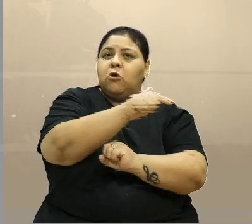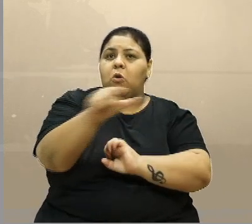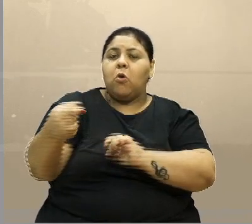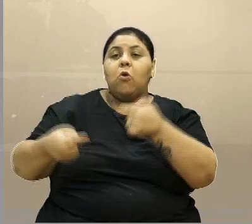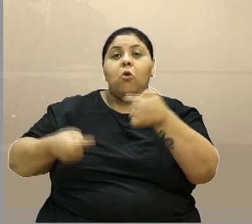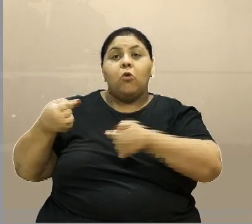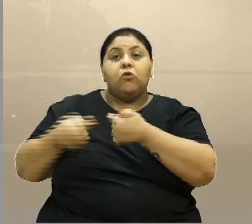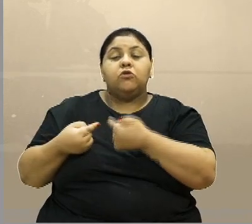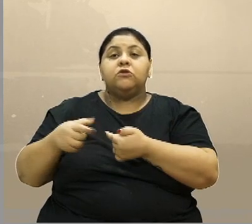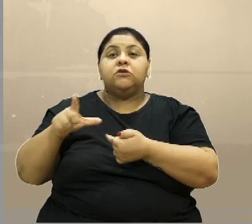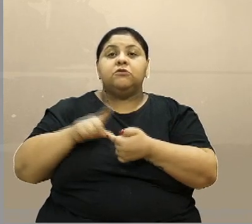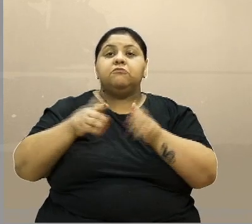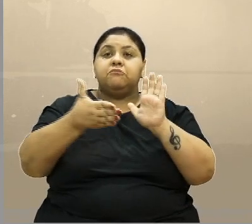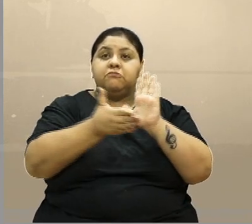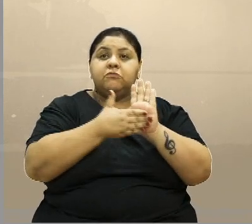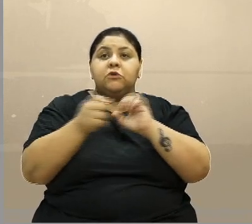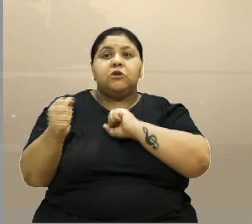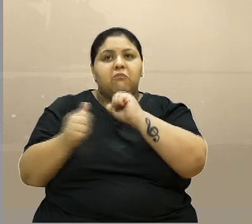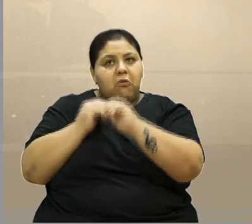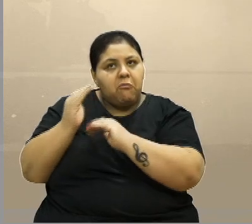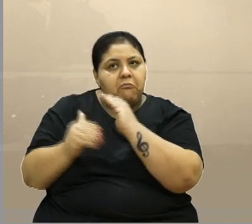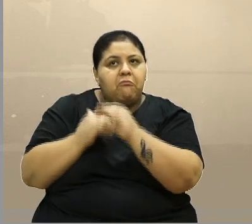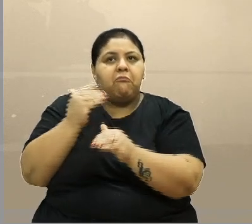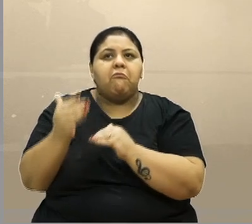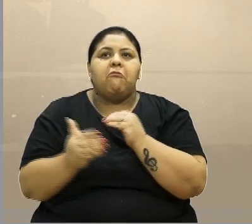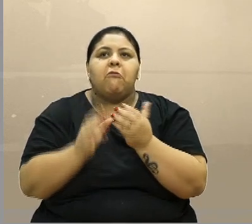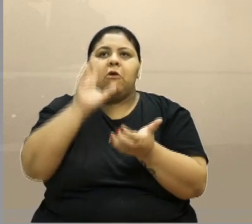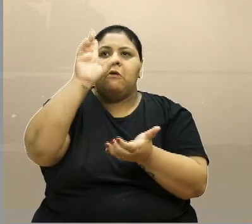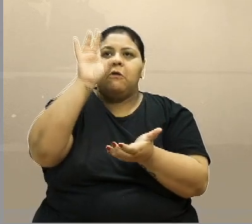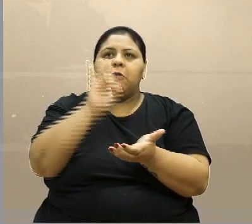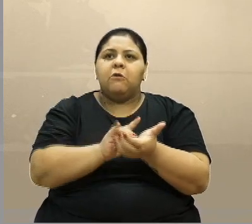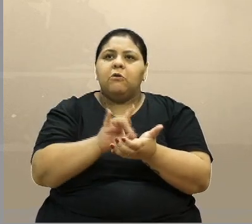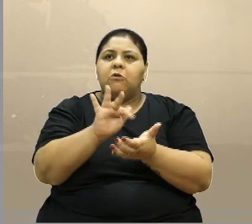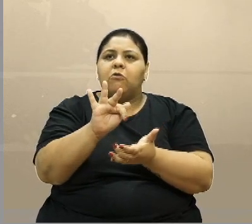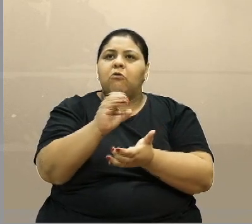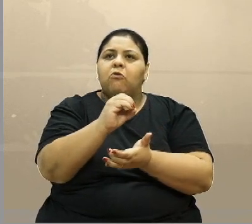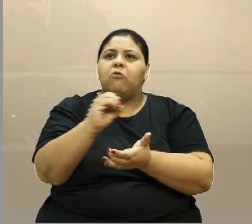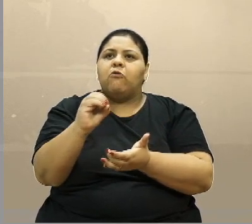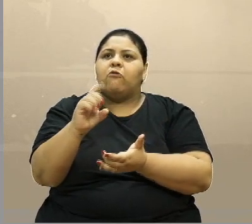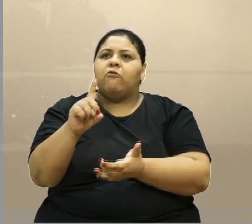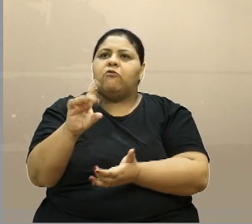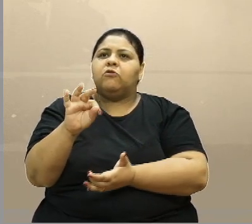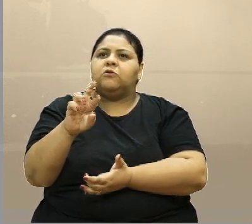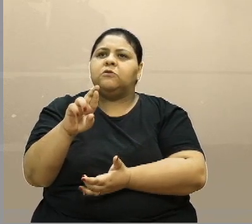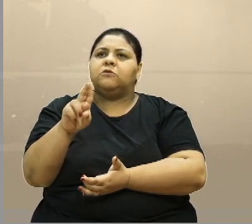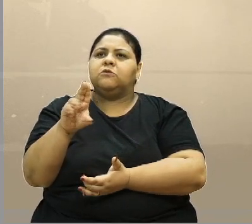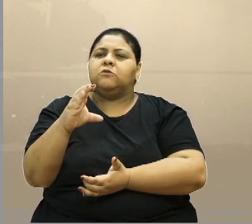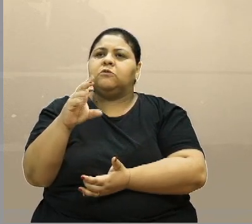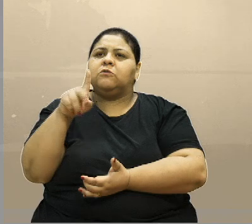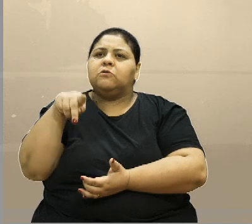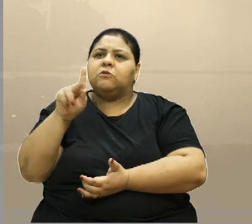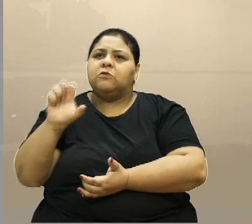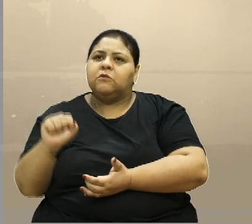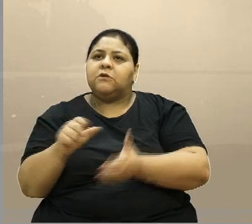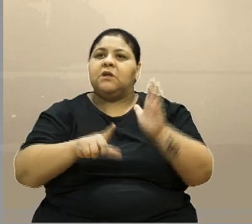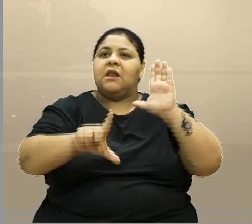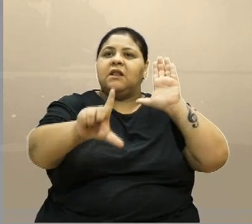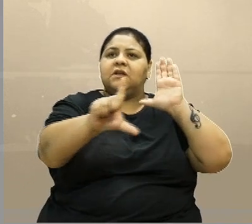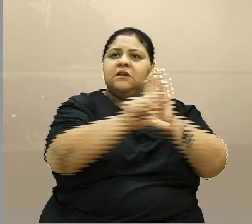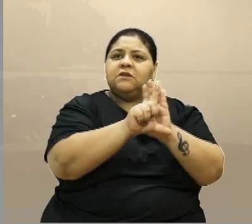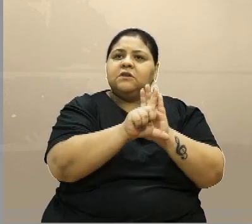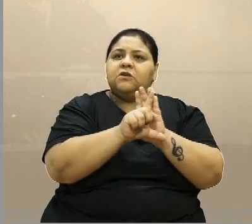nós propusemos e que podem ainda avançar: a regulamentação dos food trucks, a legislação do 12º, que teve a assinatura de todos os vereadores dessa